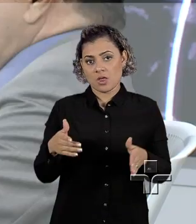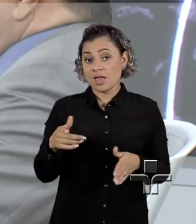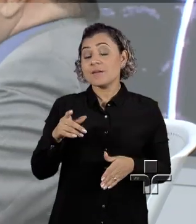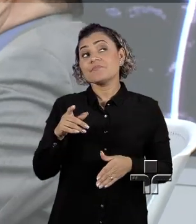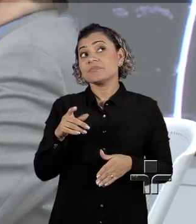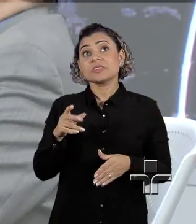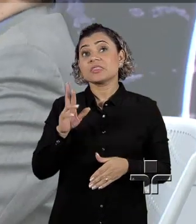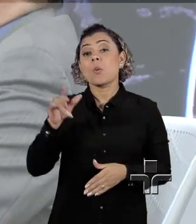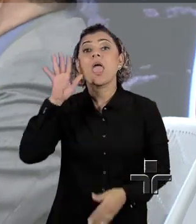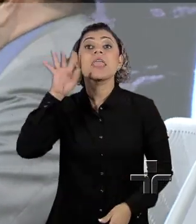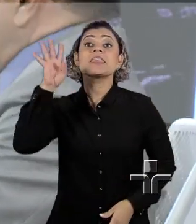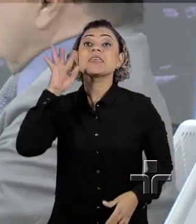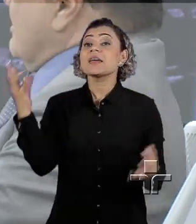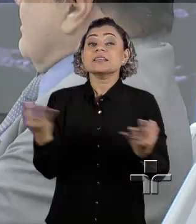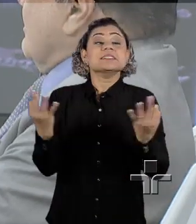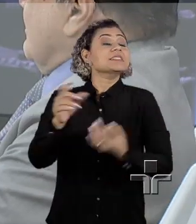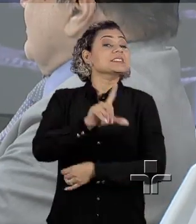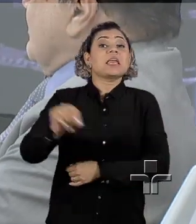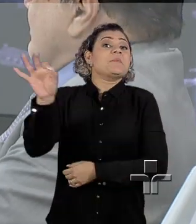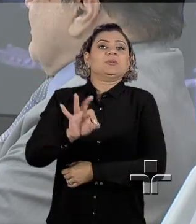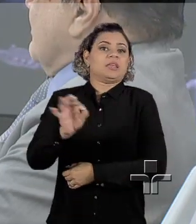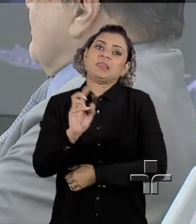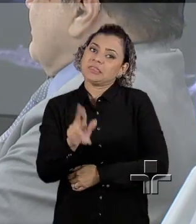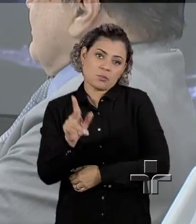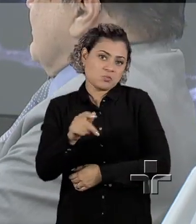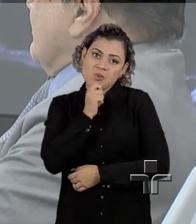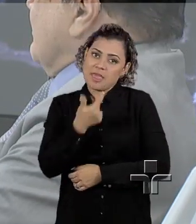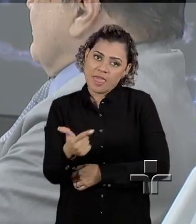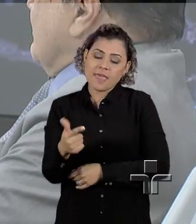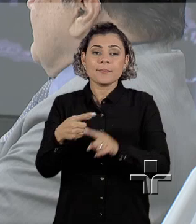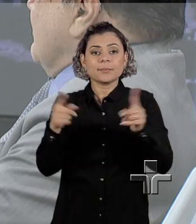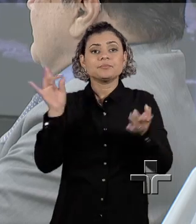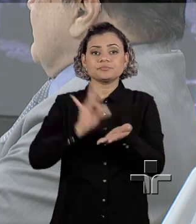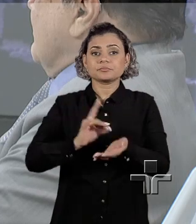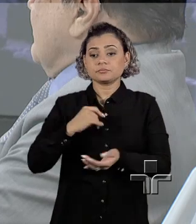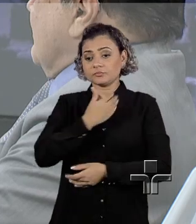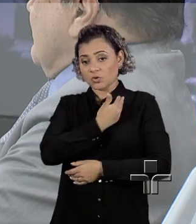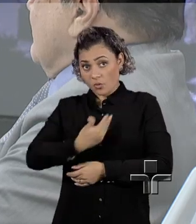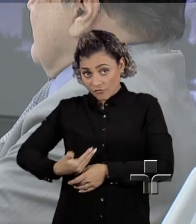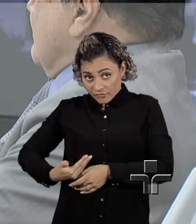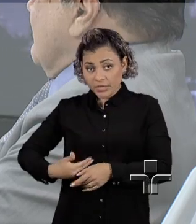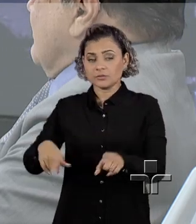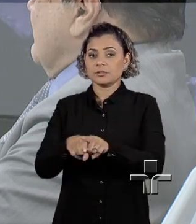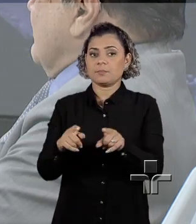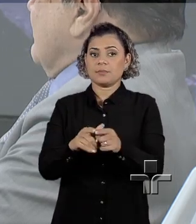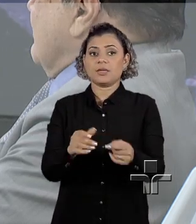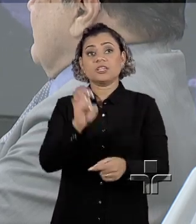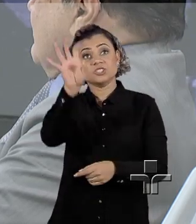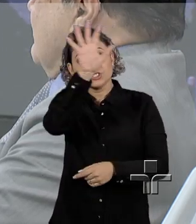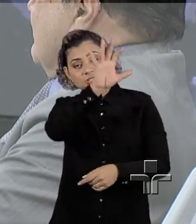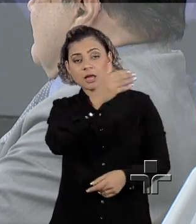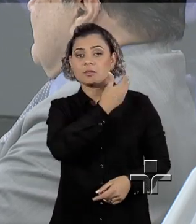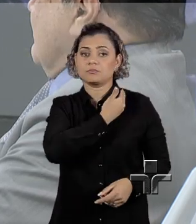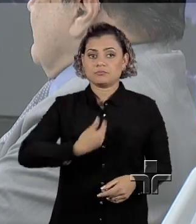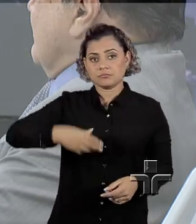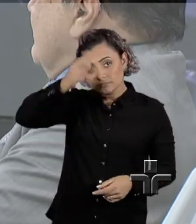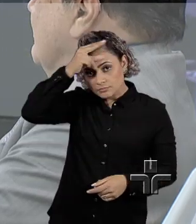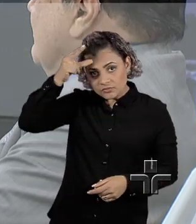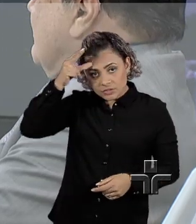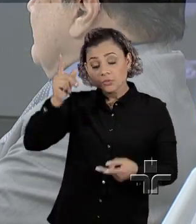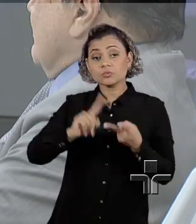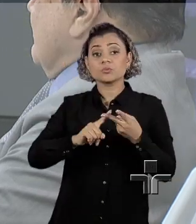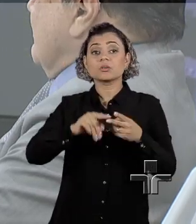a possível. Agora, é curioso, né, Gaudêncio? Porque tiram governadores, tiram os governos, né, os estados e municípios, por conta